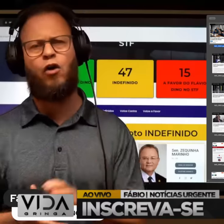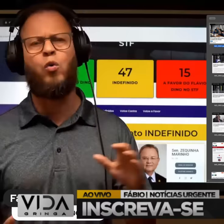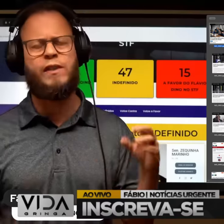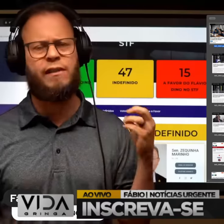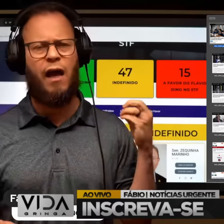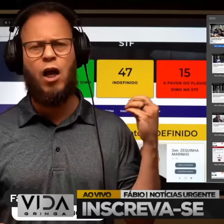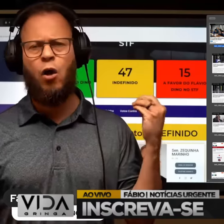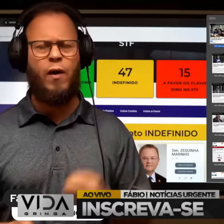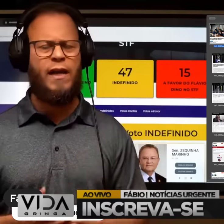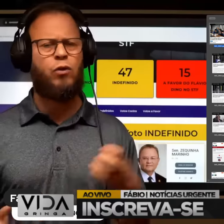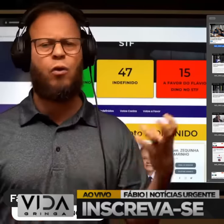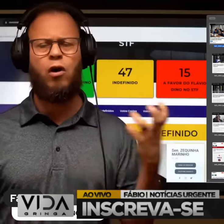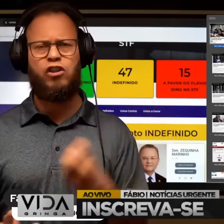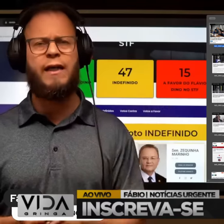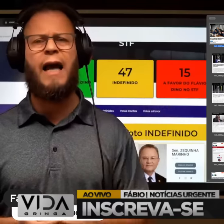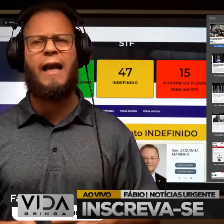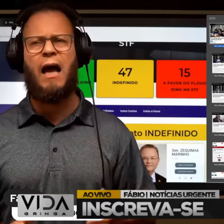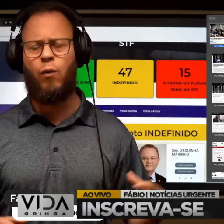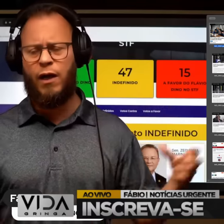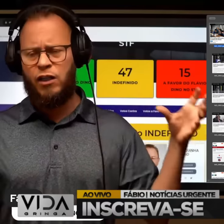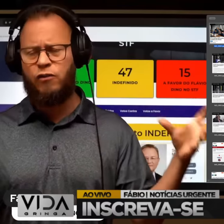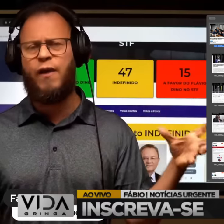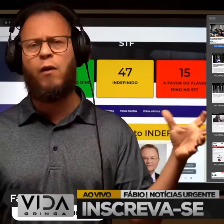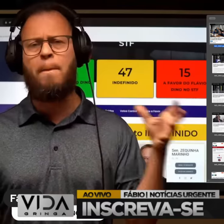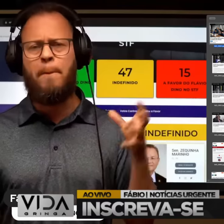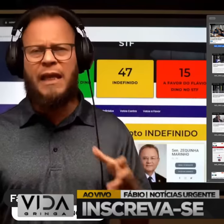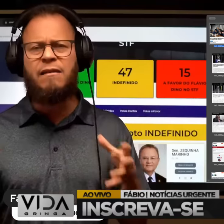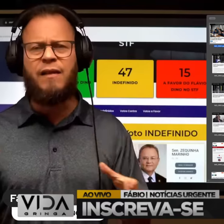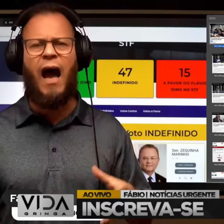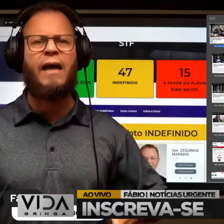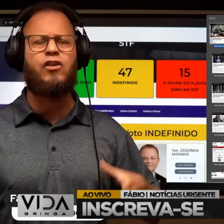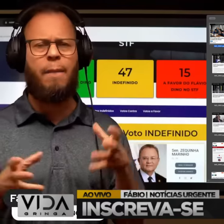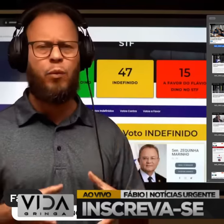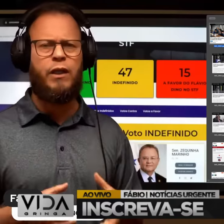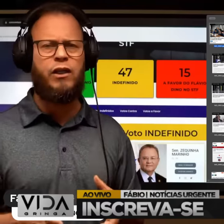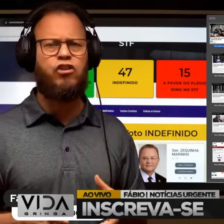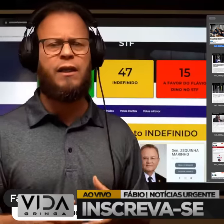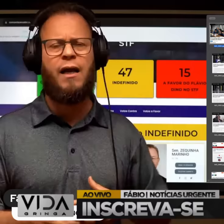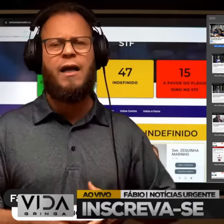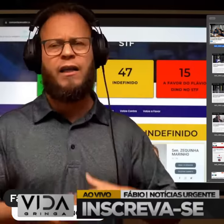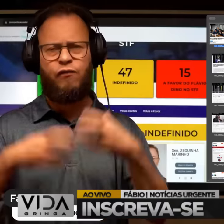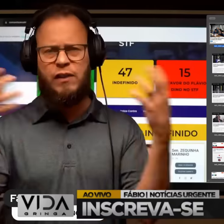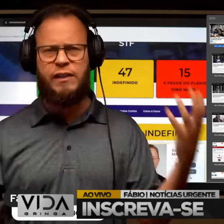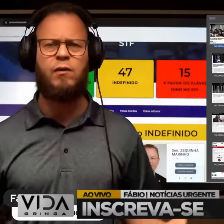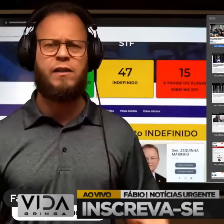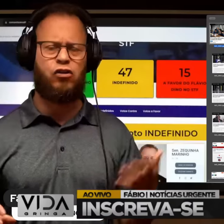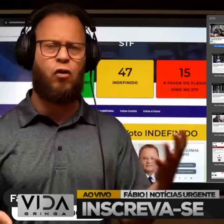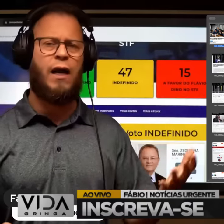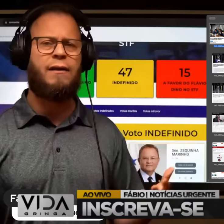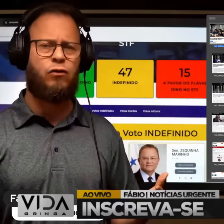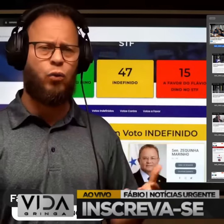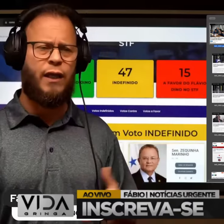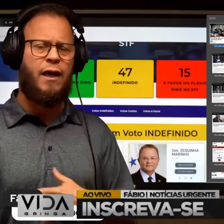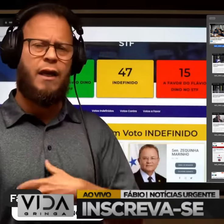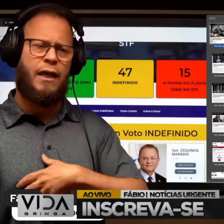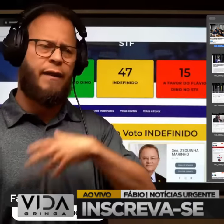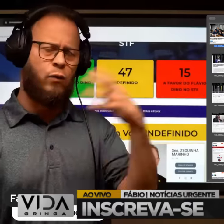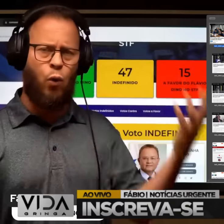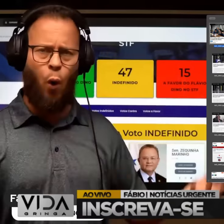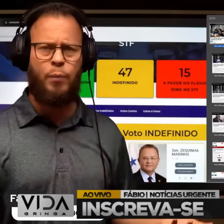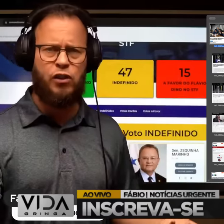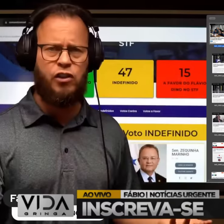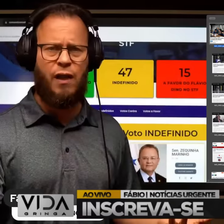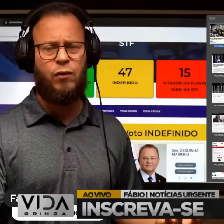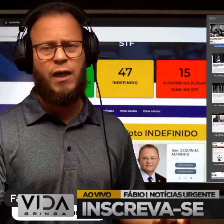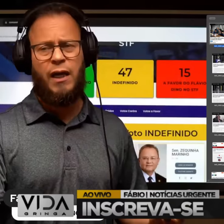Venezuela, Rússia, Coreia do Norte, Nicarágua, tiveram militares na política que fizeram essa jogada toda e deram um